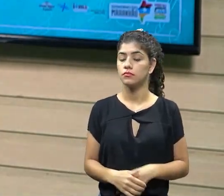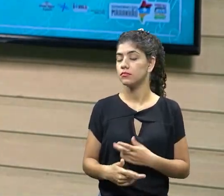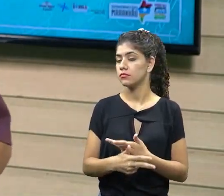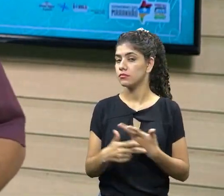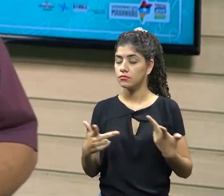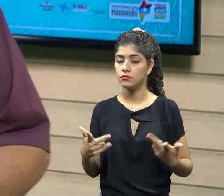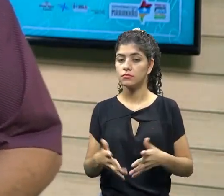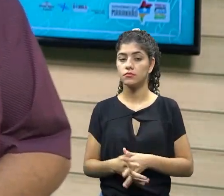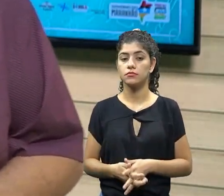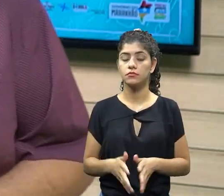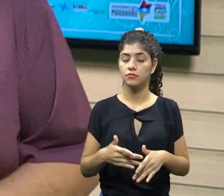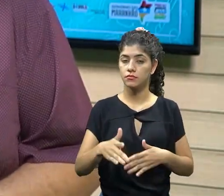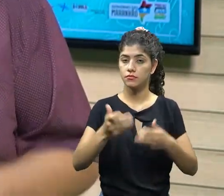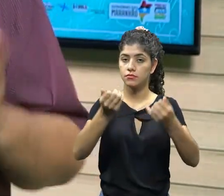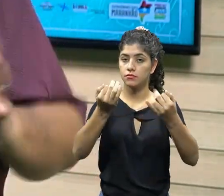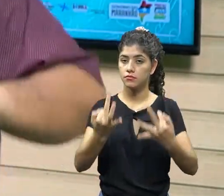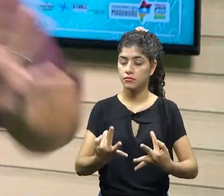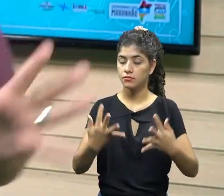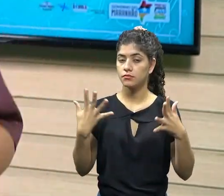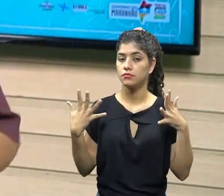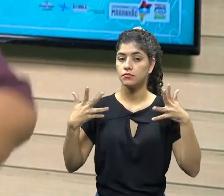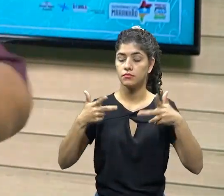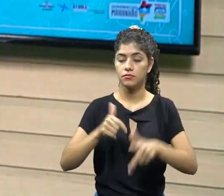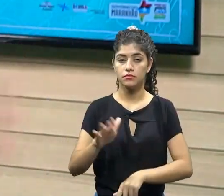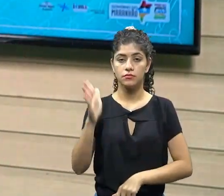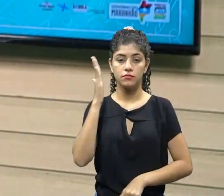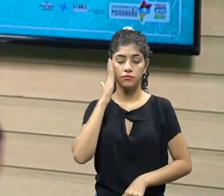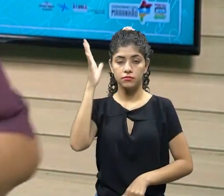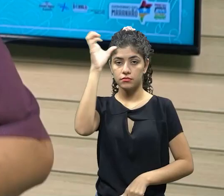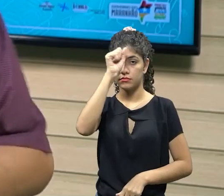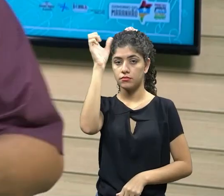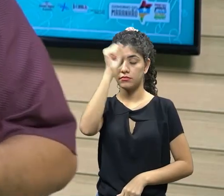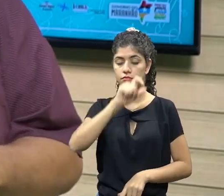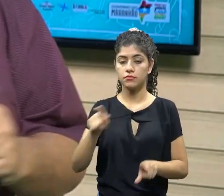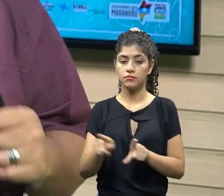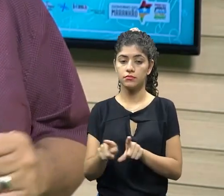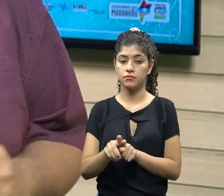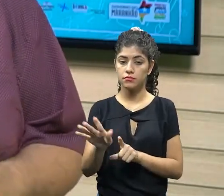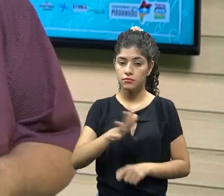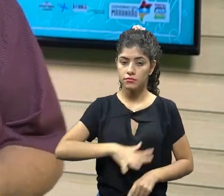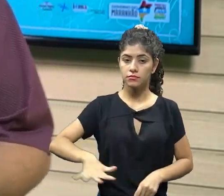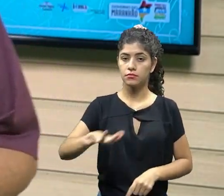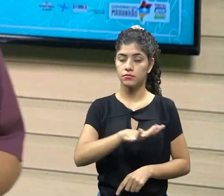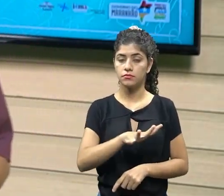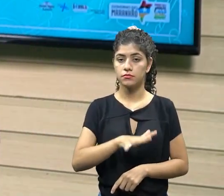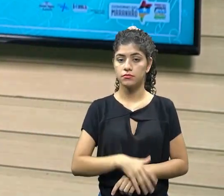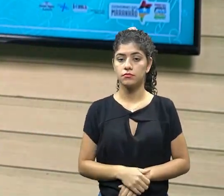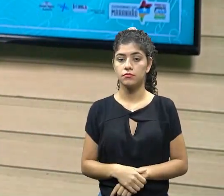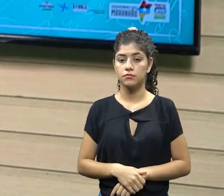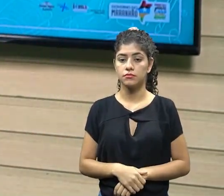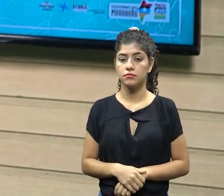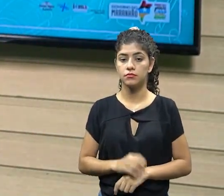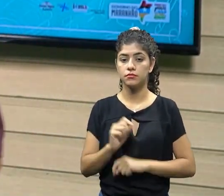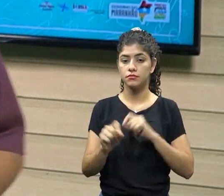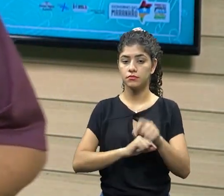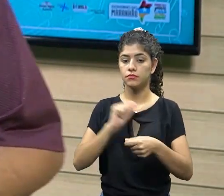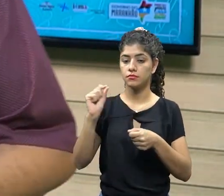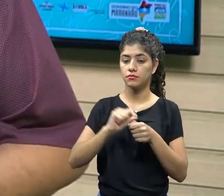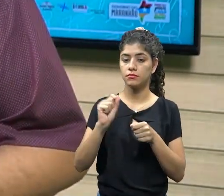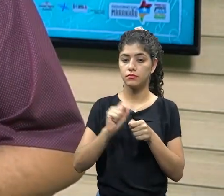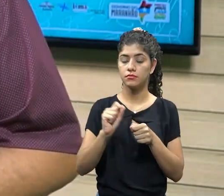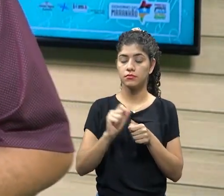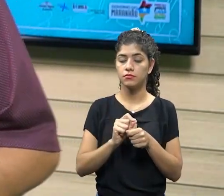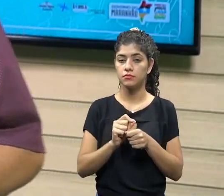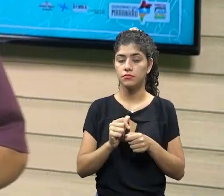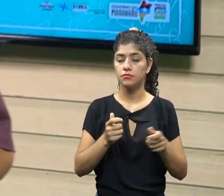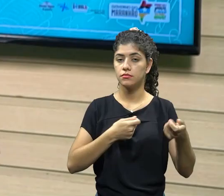vamos aprender de forma mais clara. Mas de forma bem rústica, a atividade da administração de ativos e administração